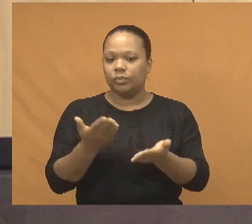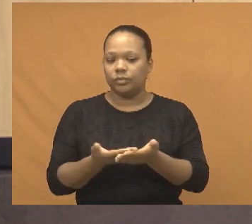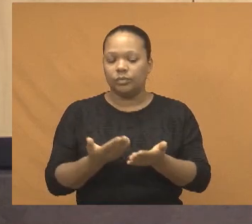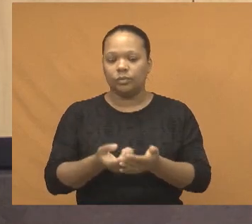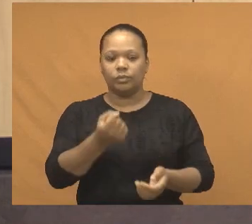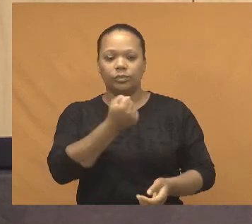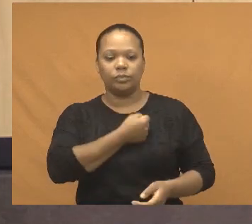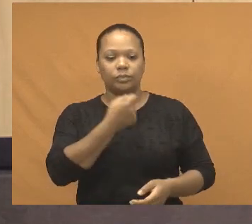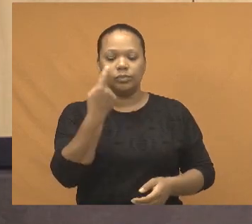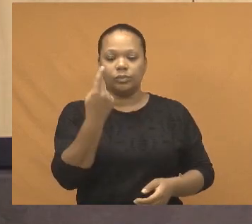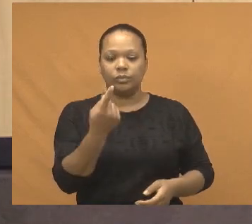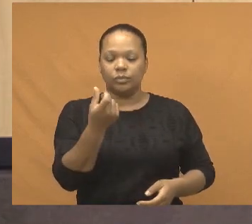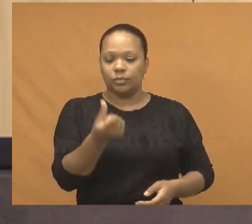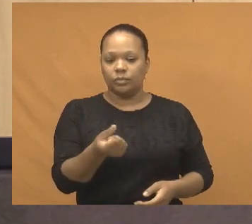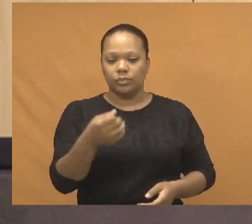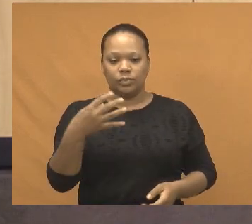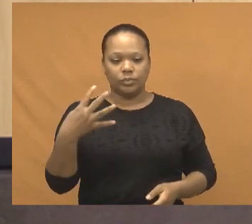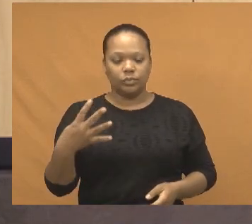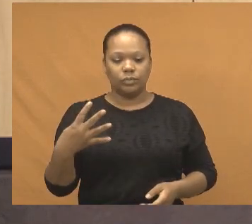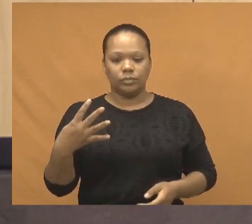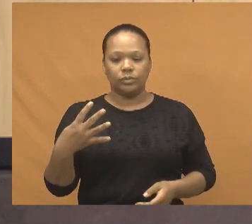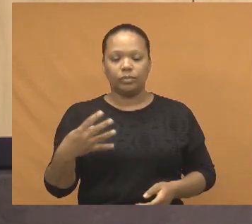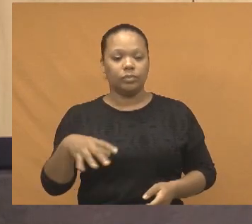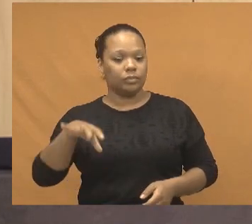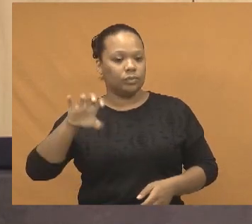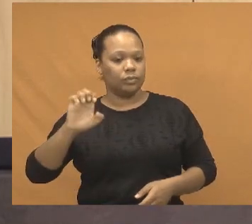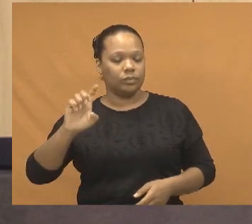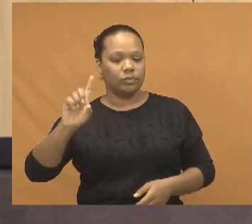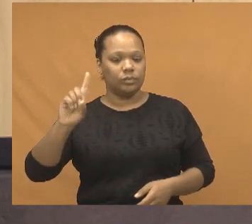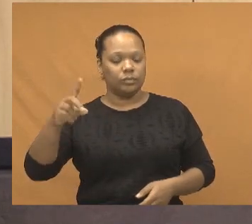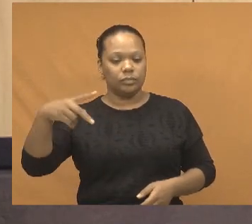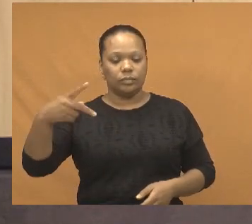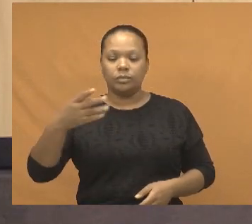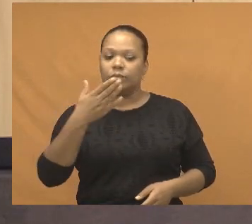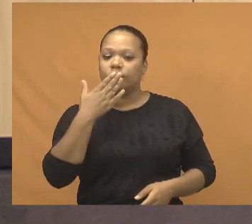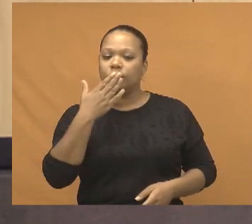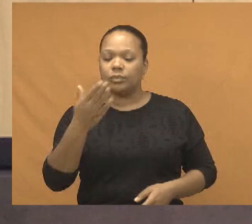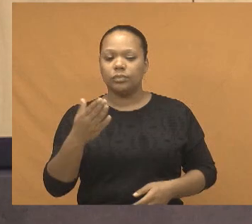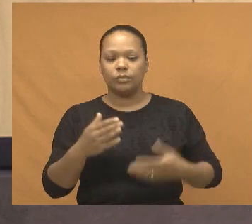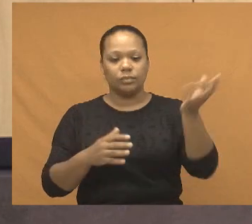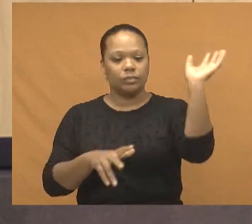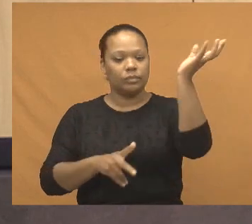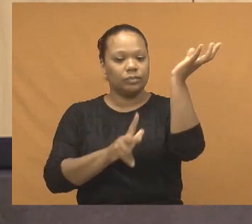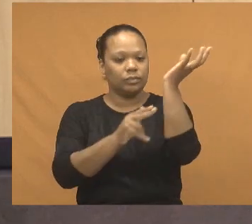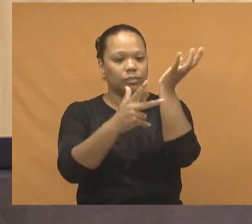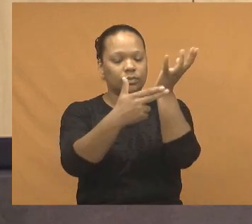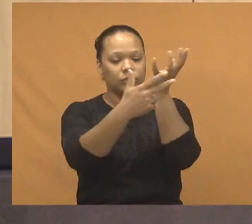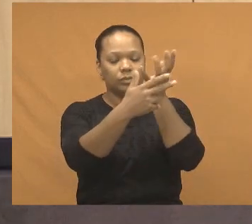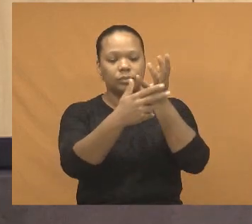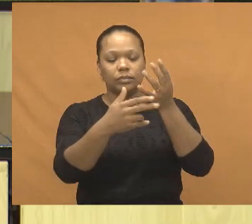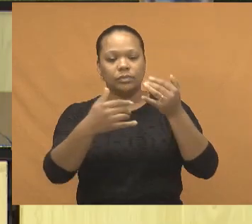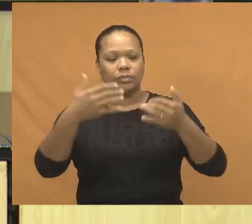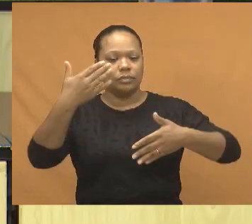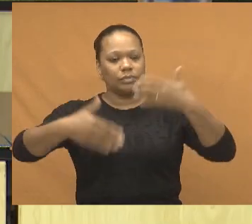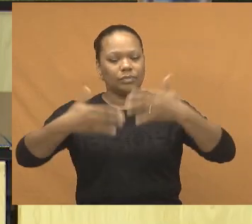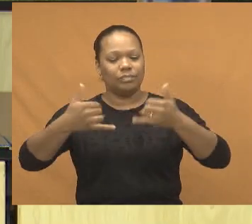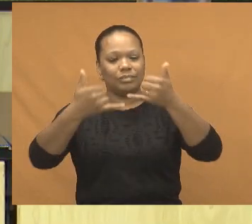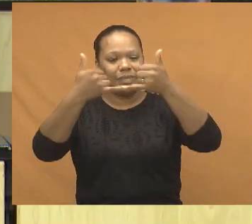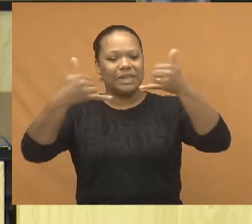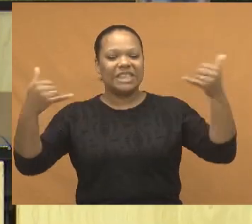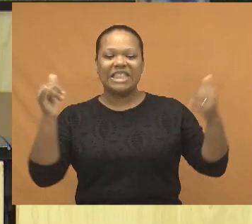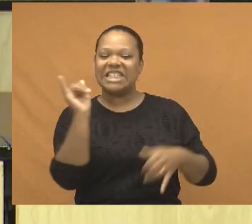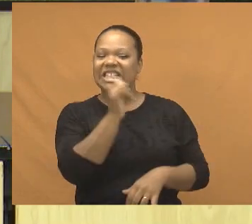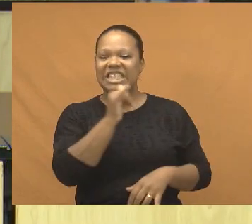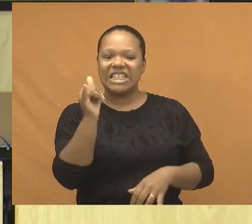Requerimento número 164. A EDP, solicitando poda de árvores cujos galhos se entrelaçam à fiação